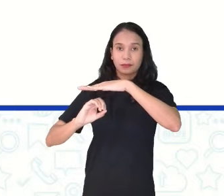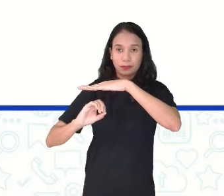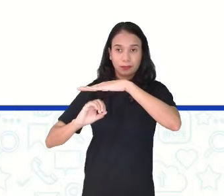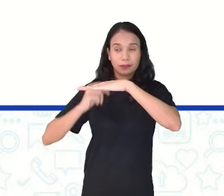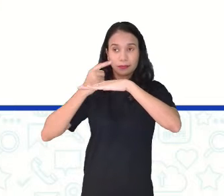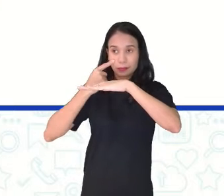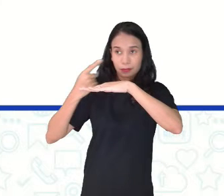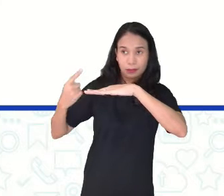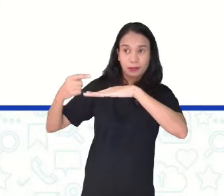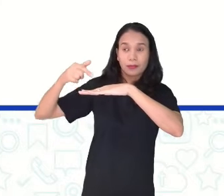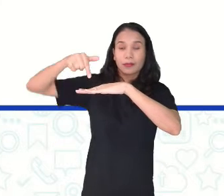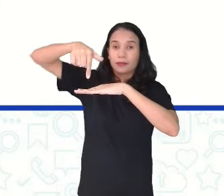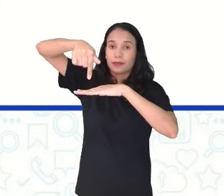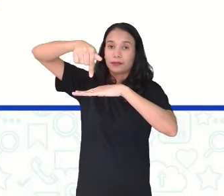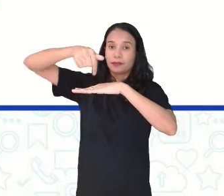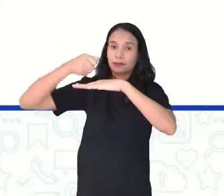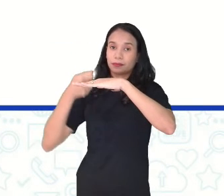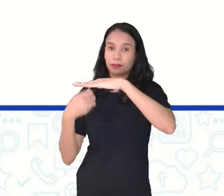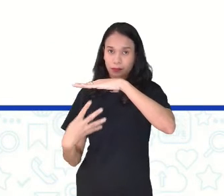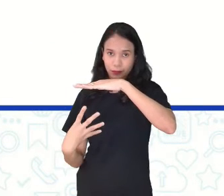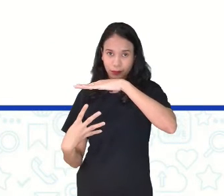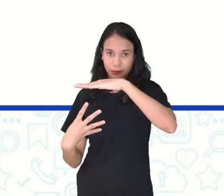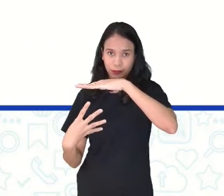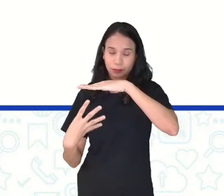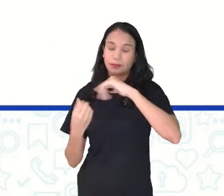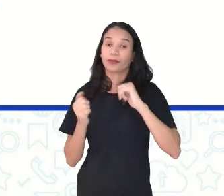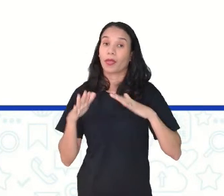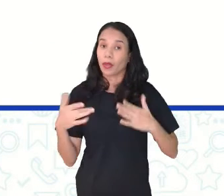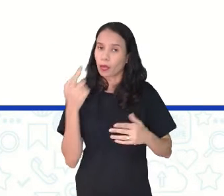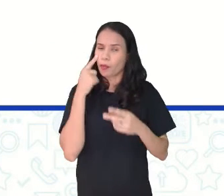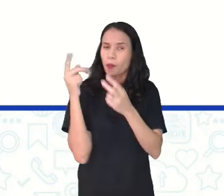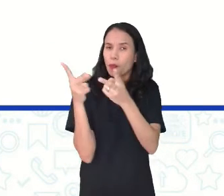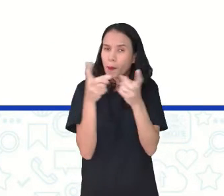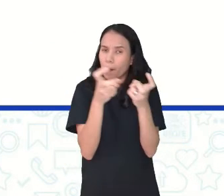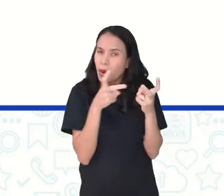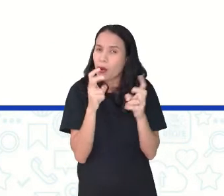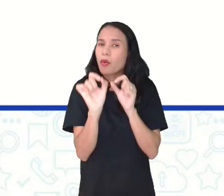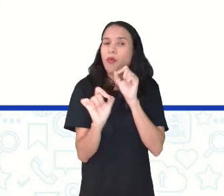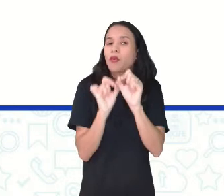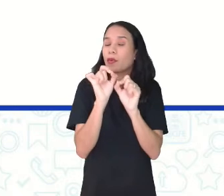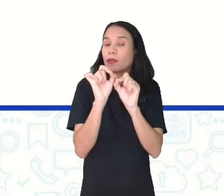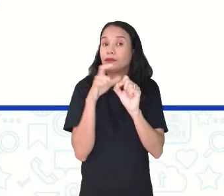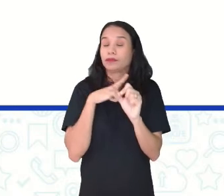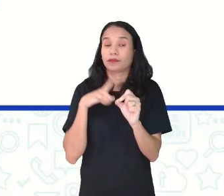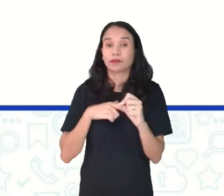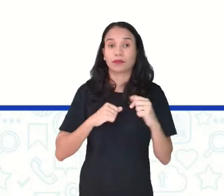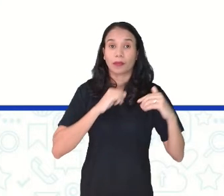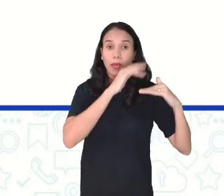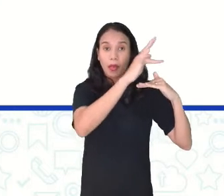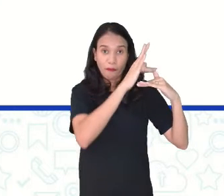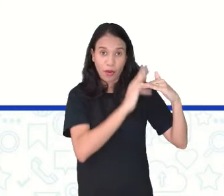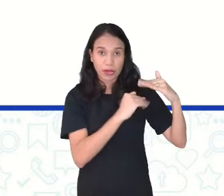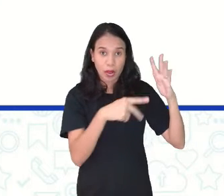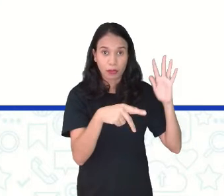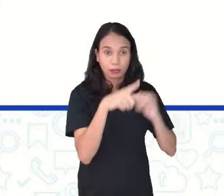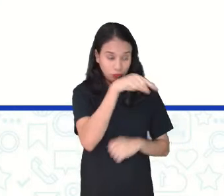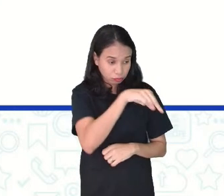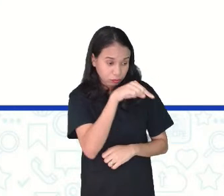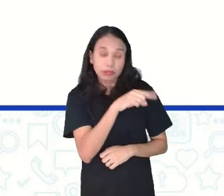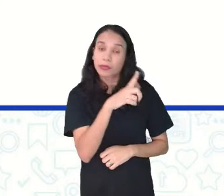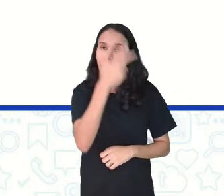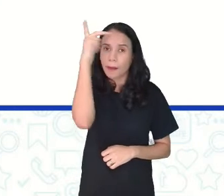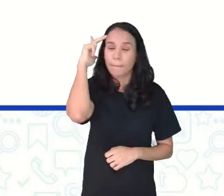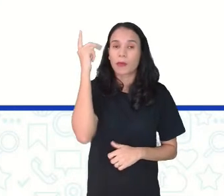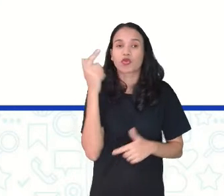13/10 e eu tenho aqui também 7/4. Então, pode observar que nas frações próprias, quando